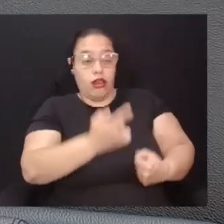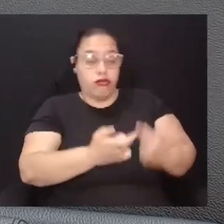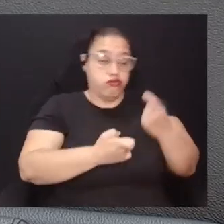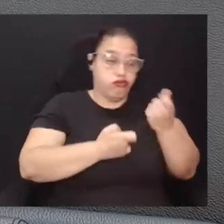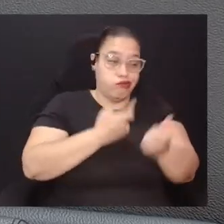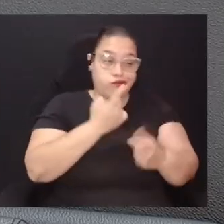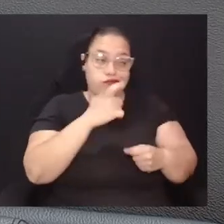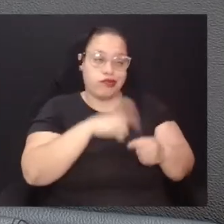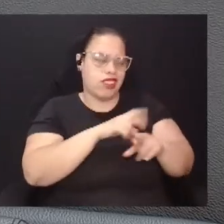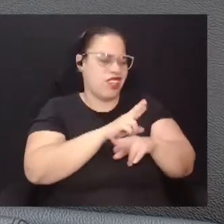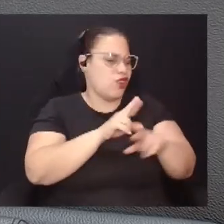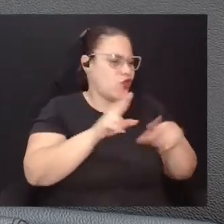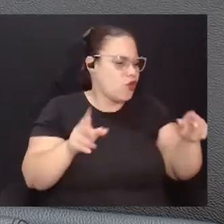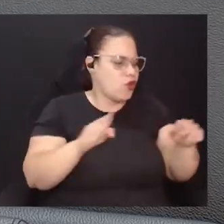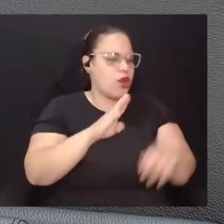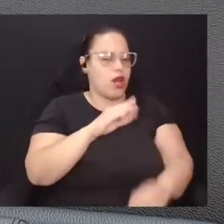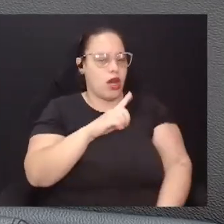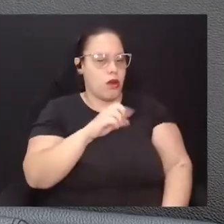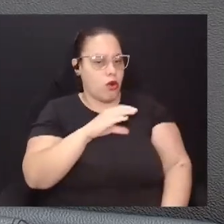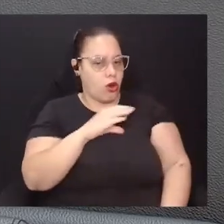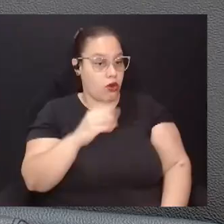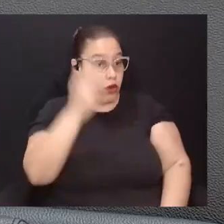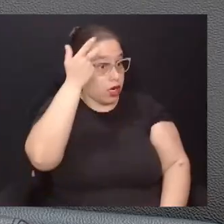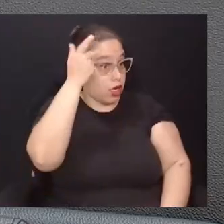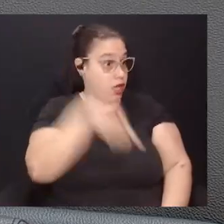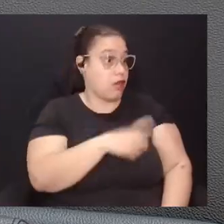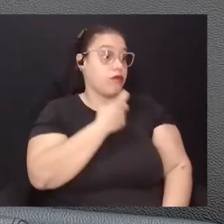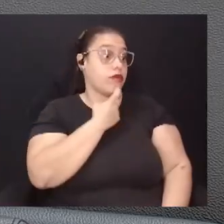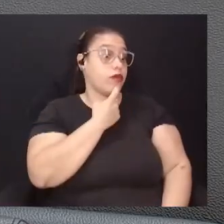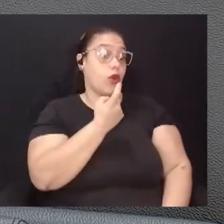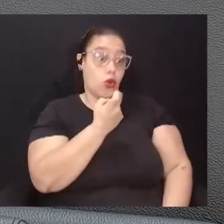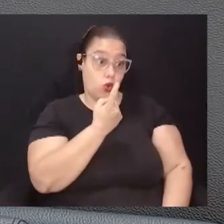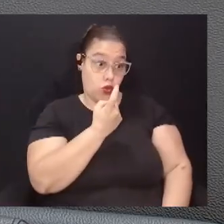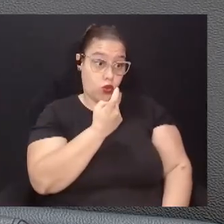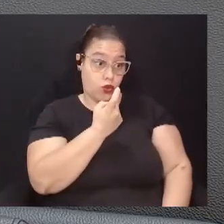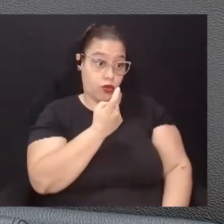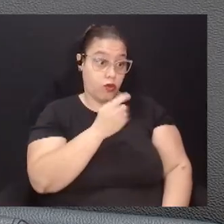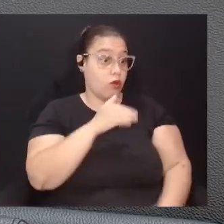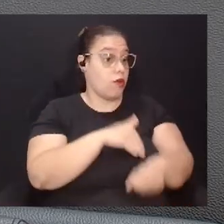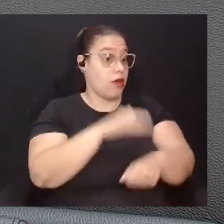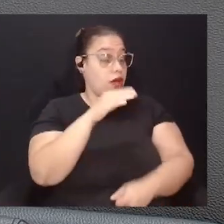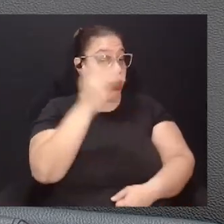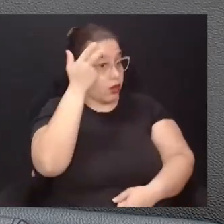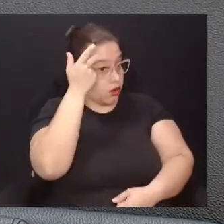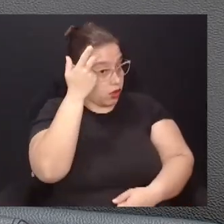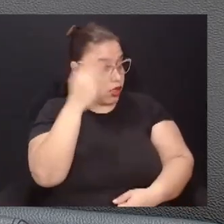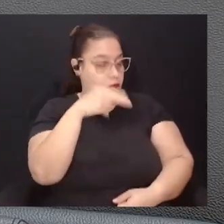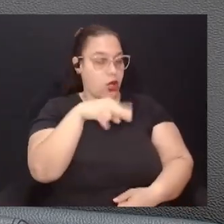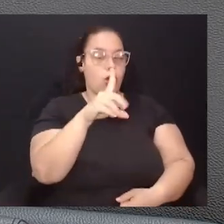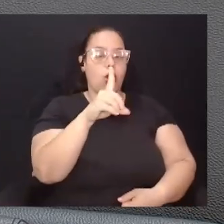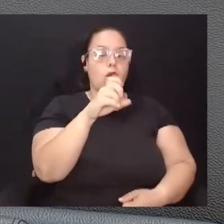de retomada. A gente tem diversos blocos tradicionais aqui na cidade de Campinas. Um deles, né, que tem se tornado cada vez mais tradicional é